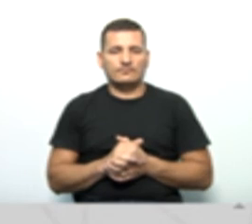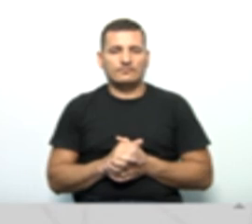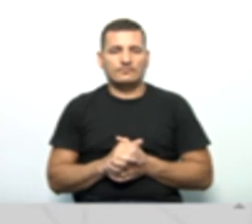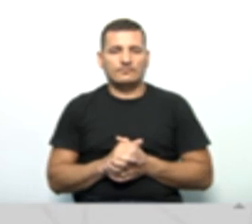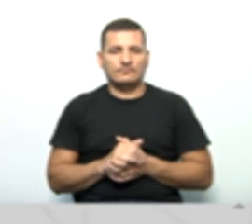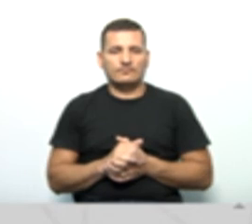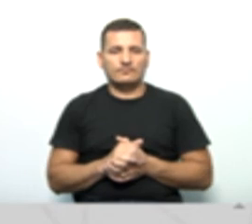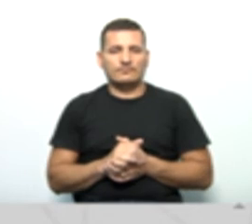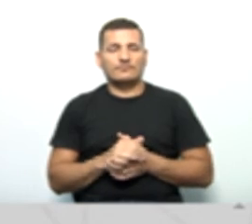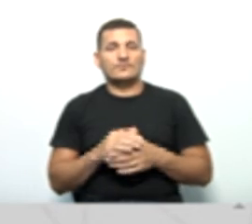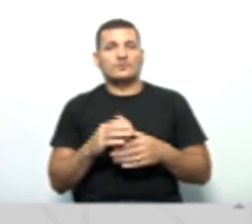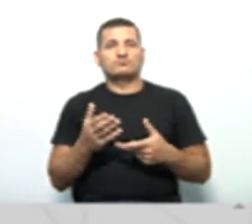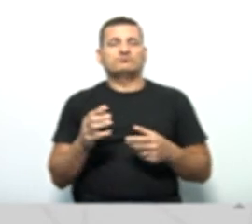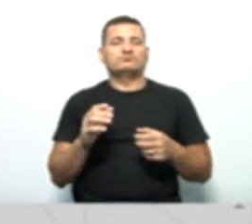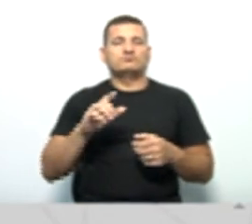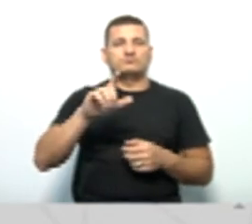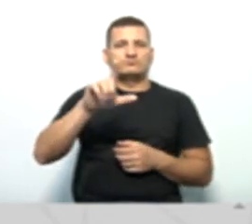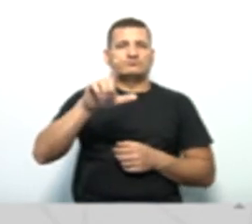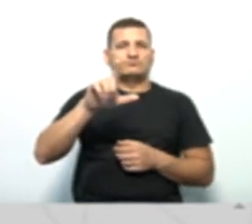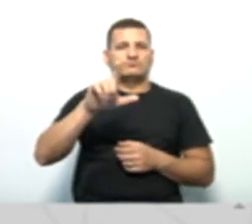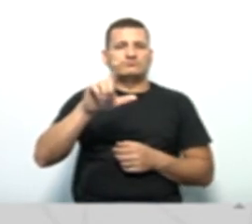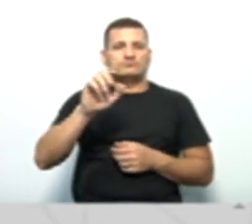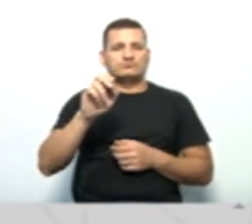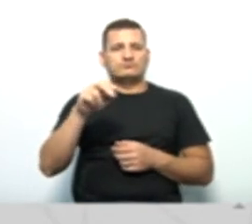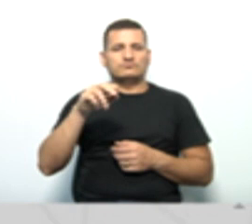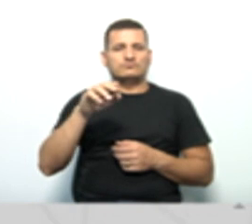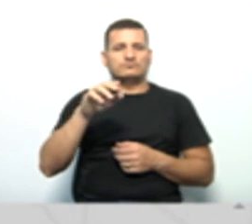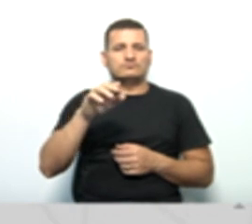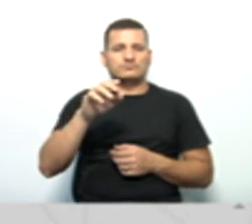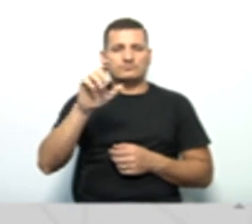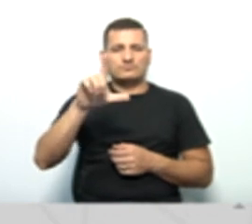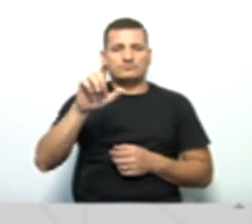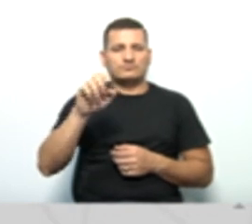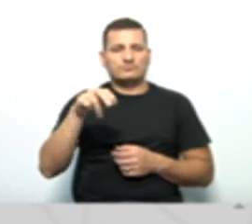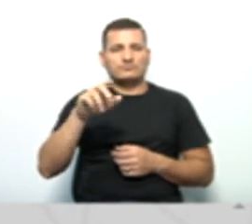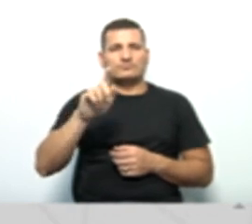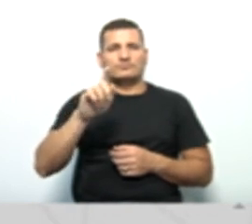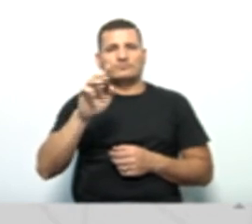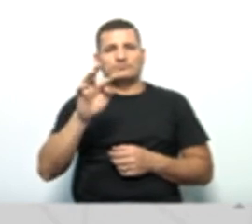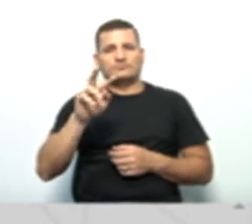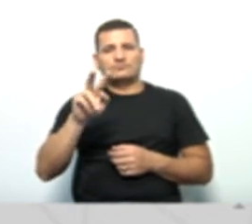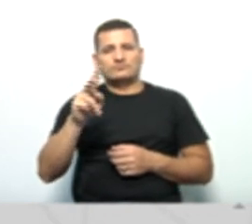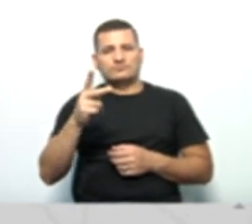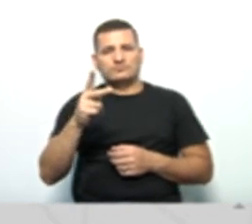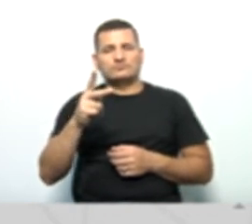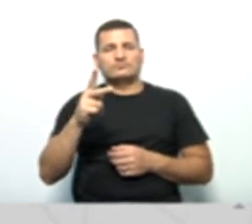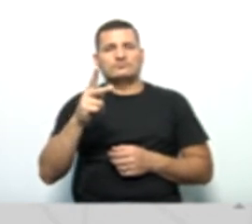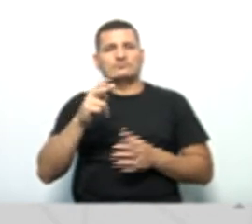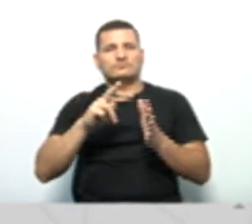Por exemplo, eu falei da função length, né? A função length em Python é len. Tá vendo?